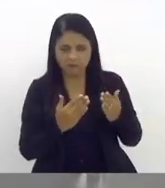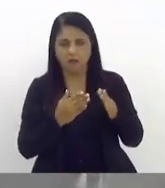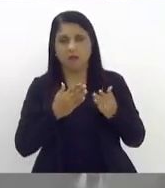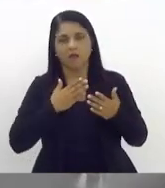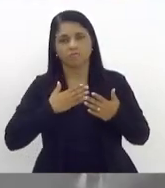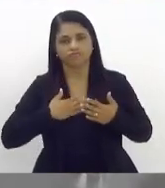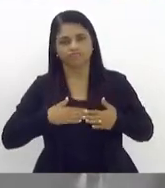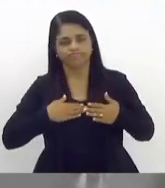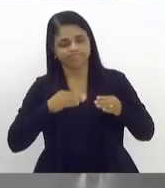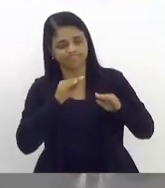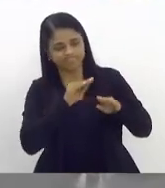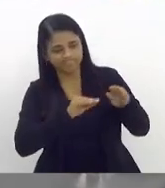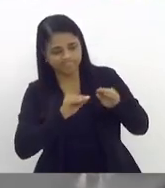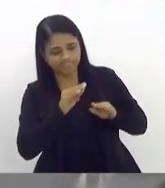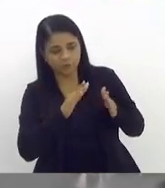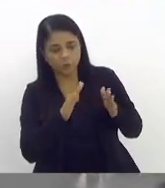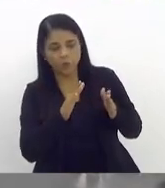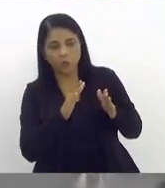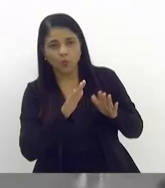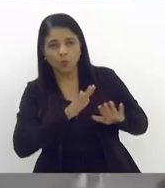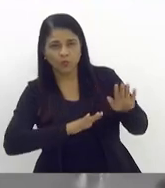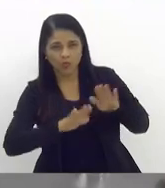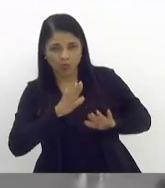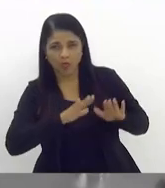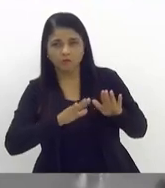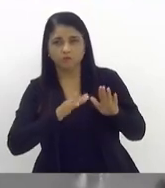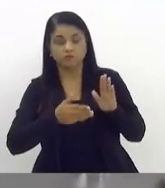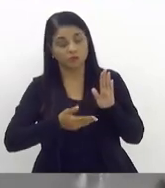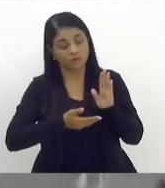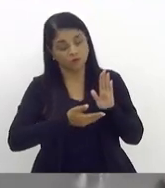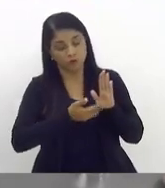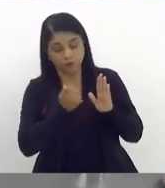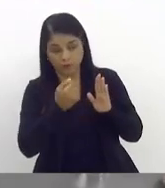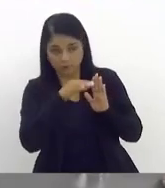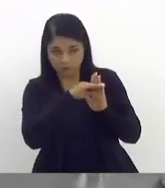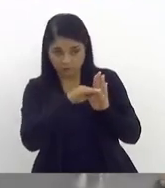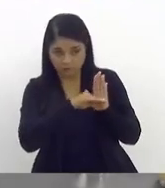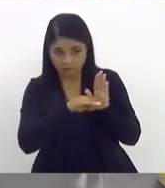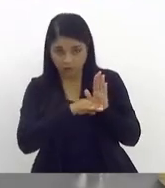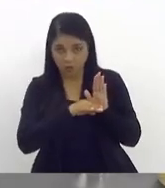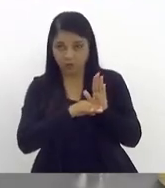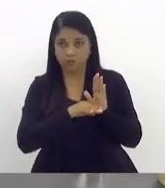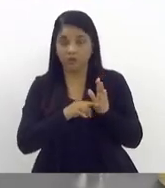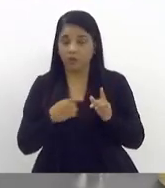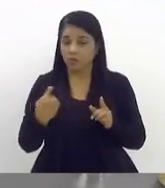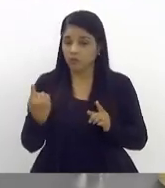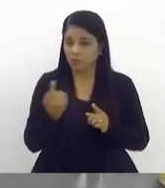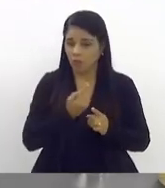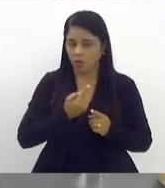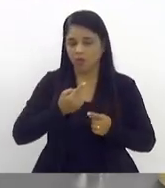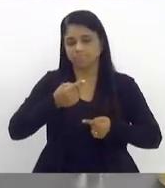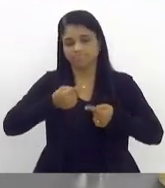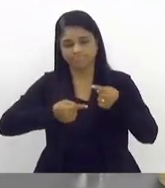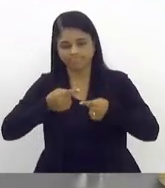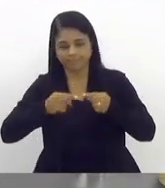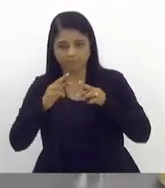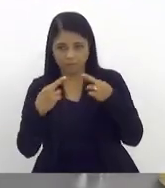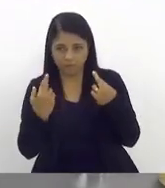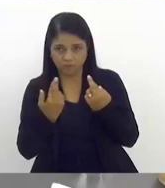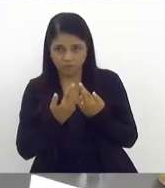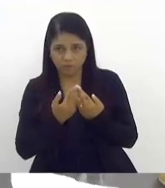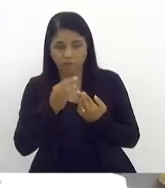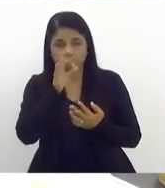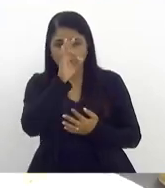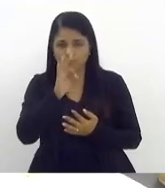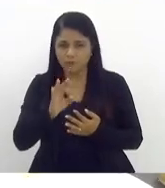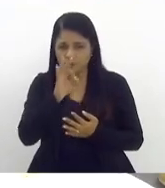pauta? Eu retiro de pauta? Não está em vista, pior, não. Realmente. Só retira de pauta. E aí fica um exercício nosso aqui, chegar num consenso dos percentuais. Mas já